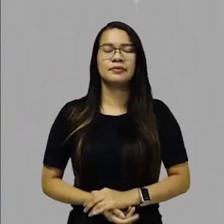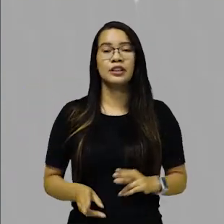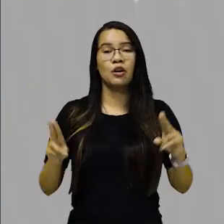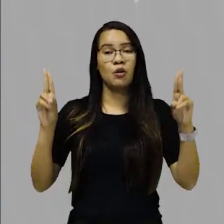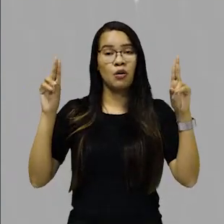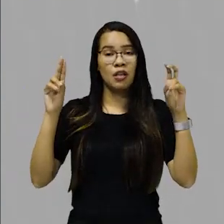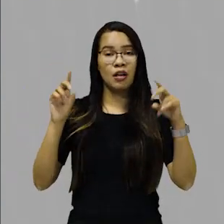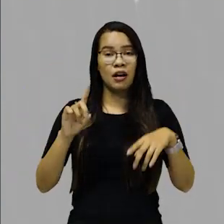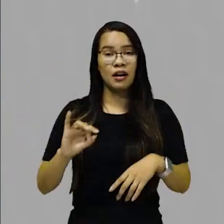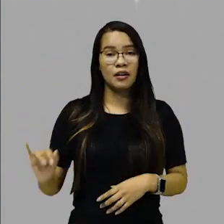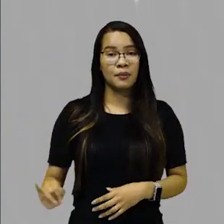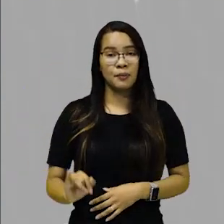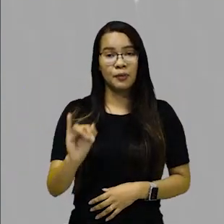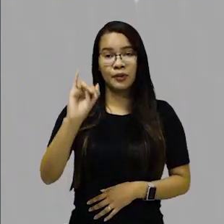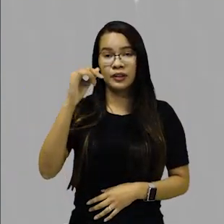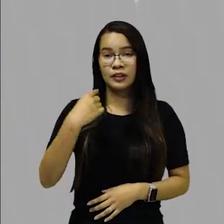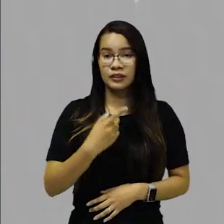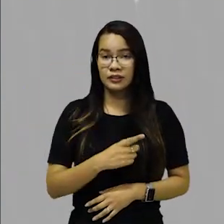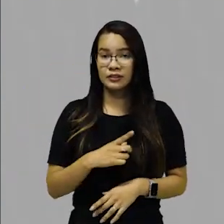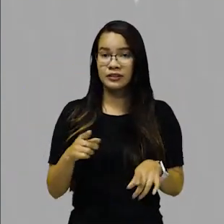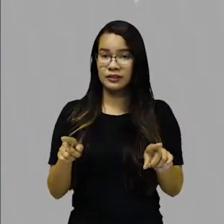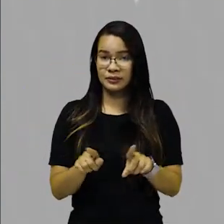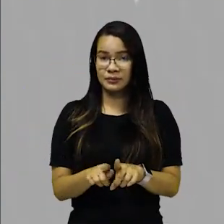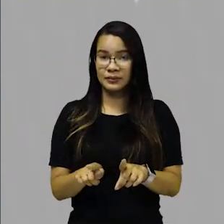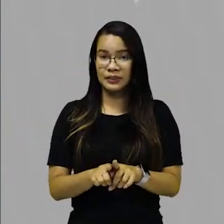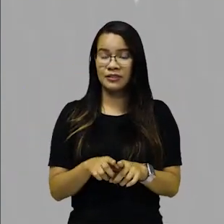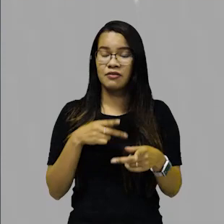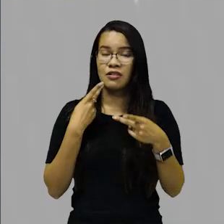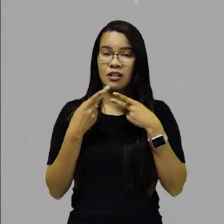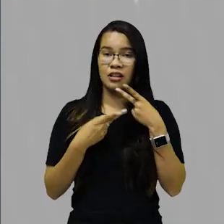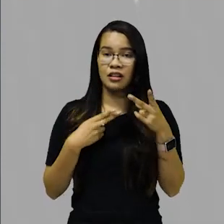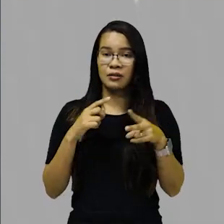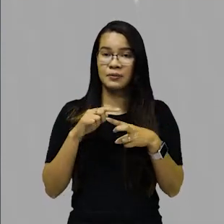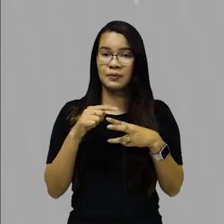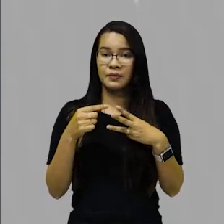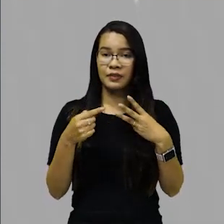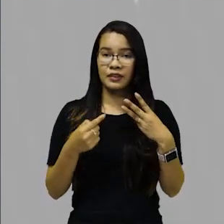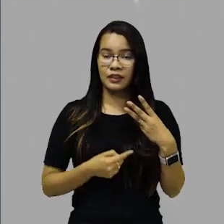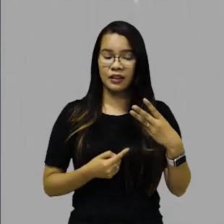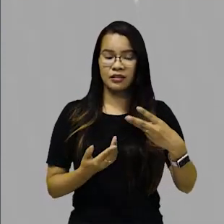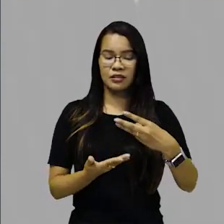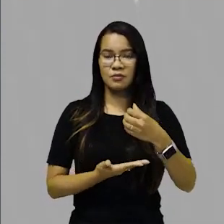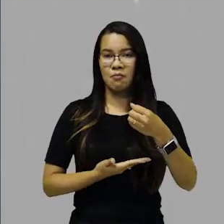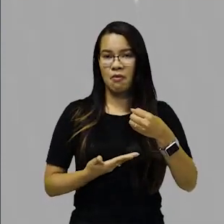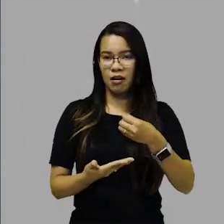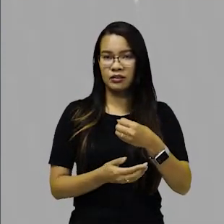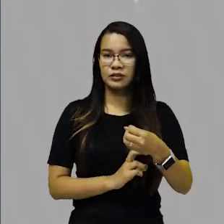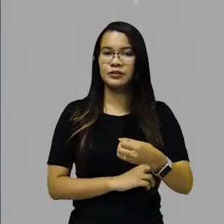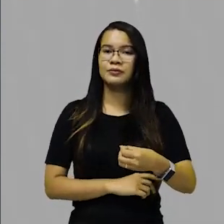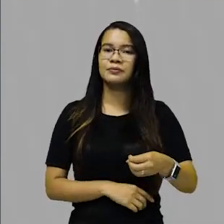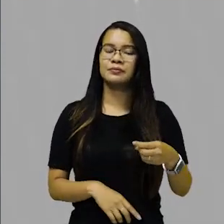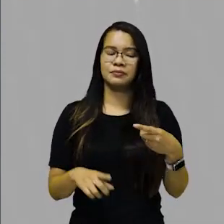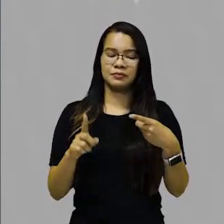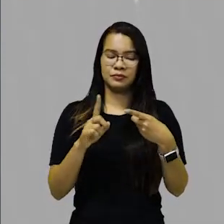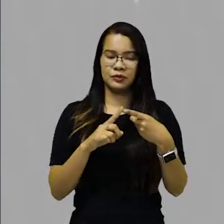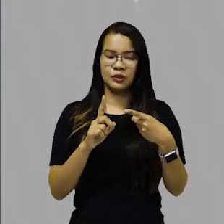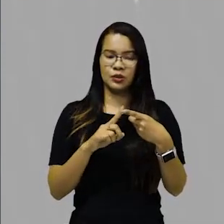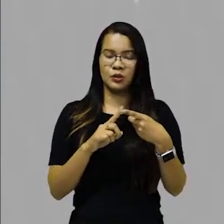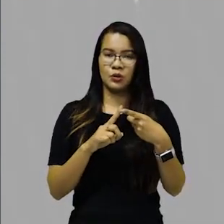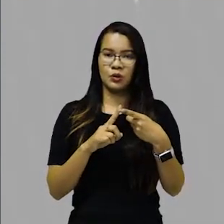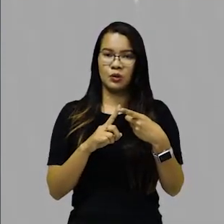importante. Onde nós iremos, inclusive, trabalhar 3 questões fundamentais. A conceituação